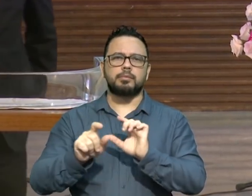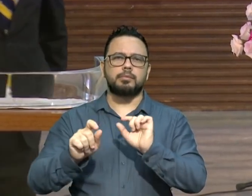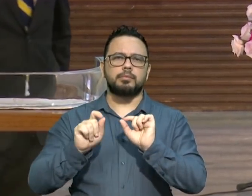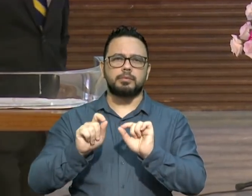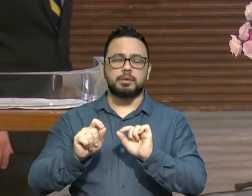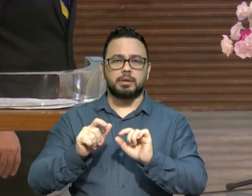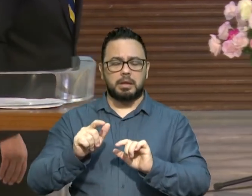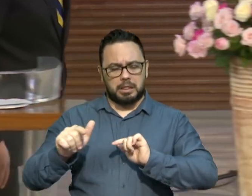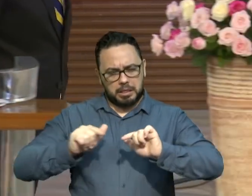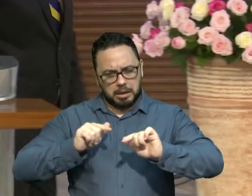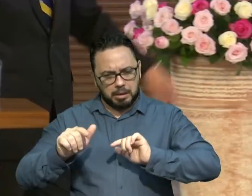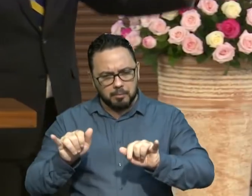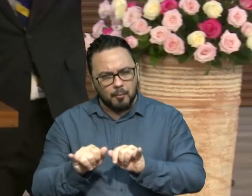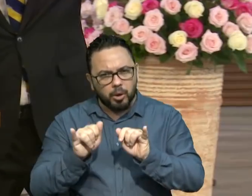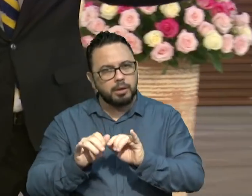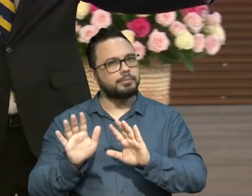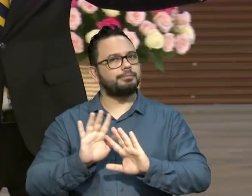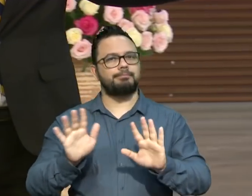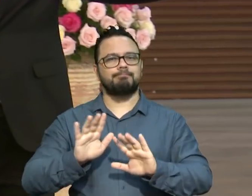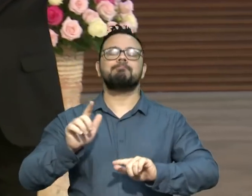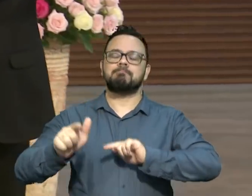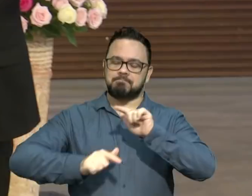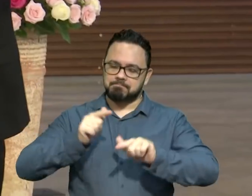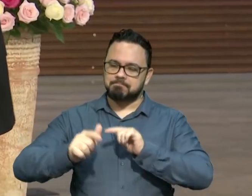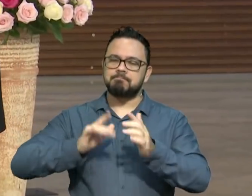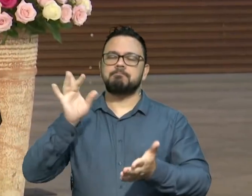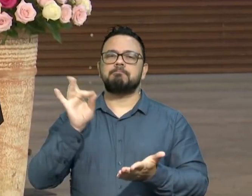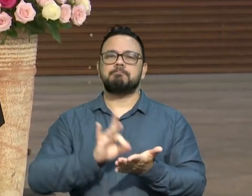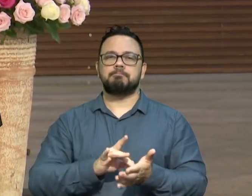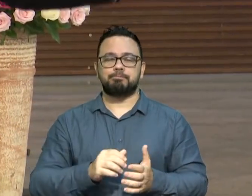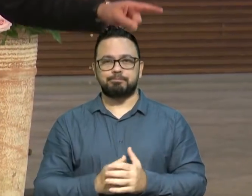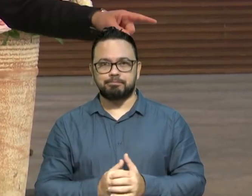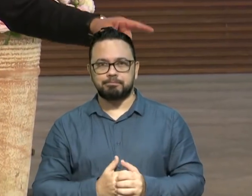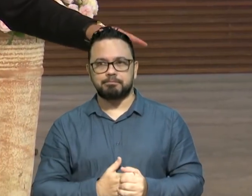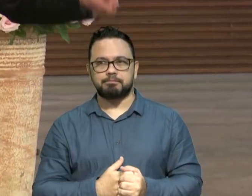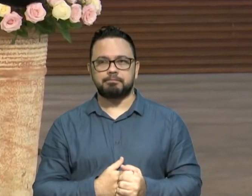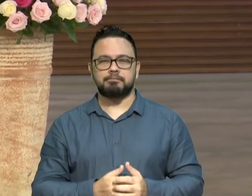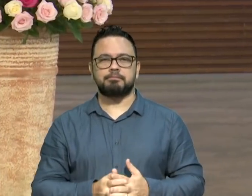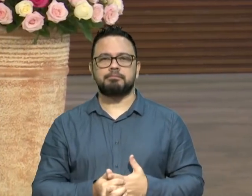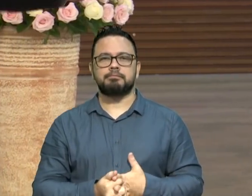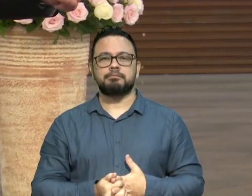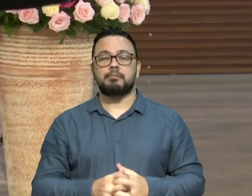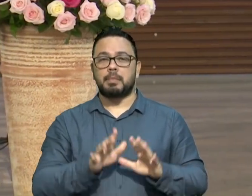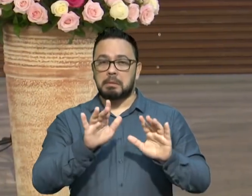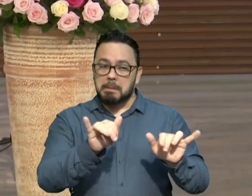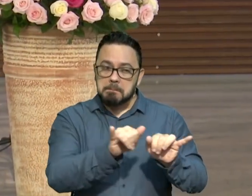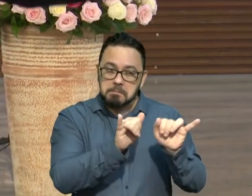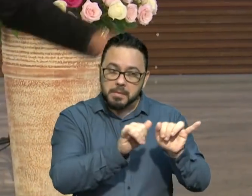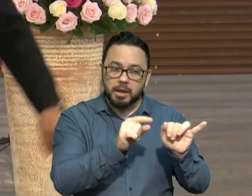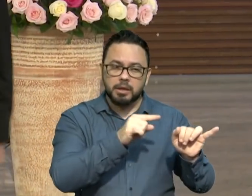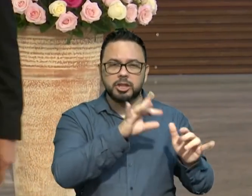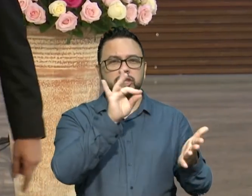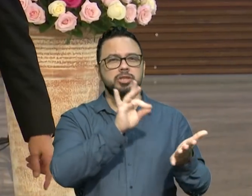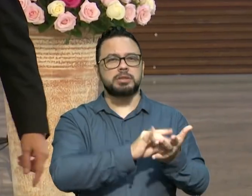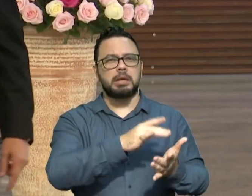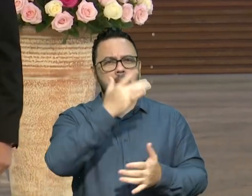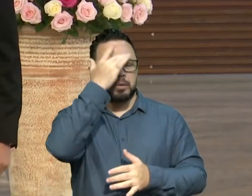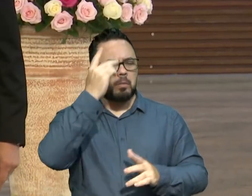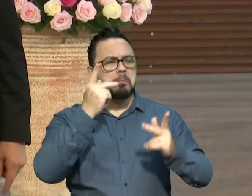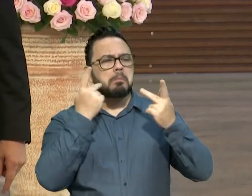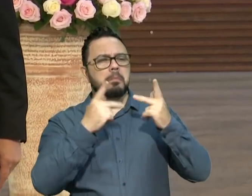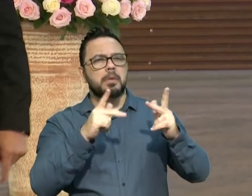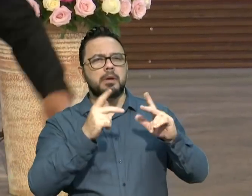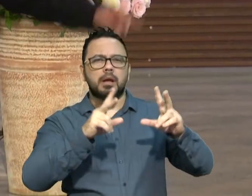é vão van é uma pregação dizendo que a pessoa vai para o Limbo se a